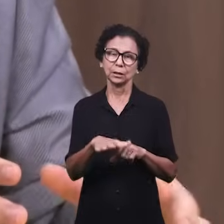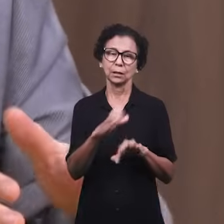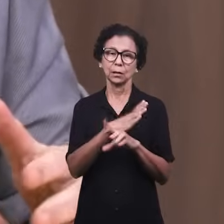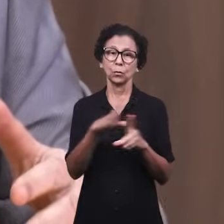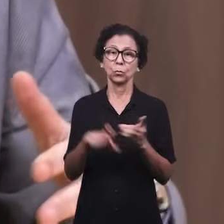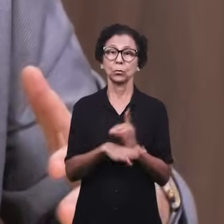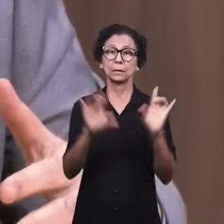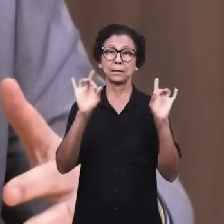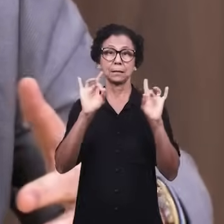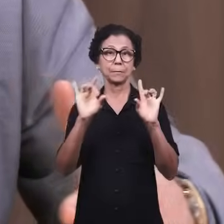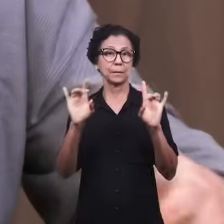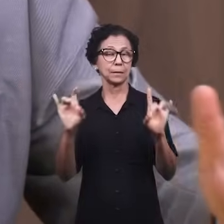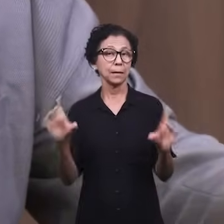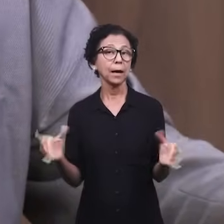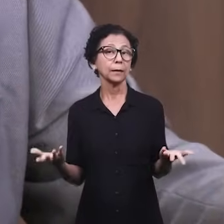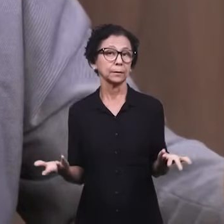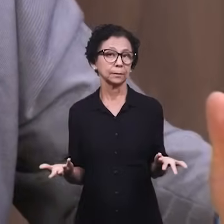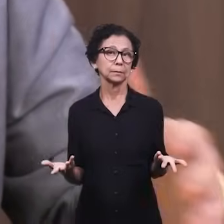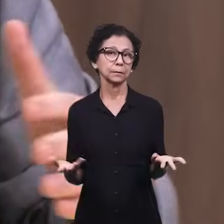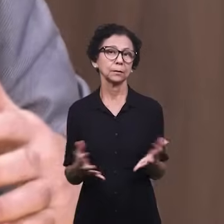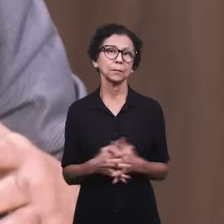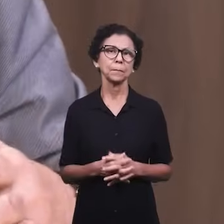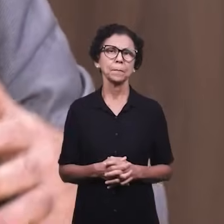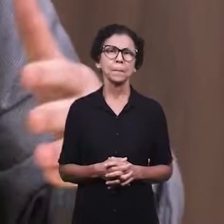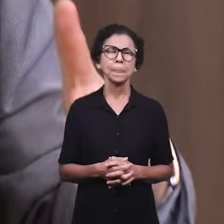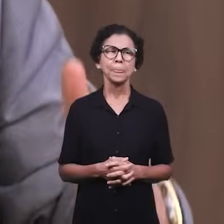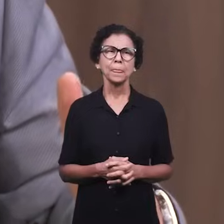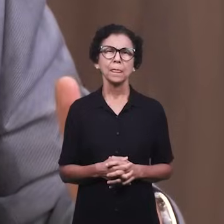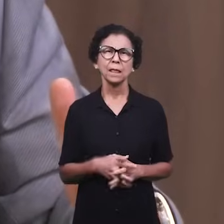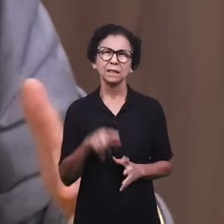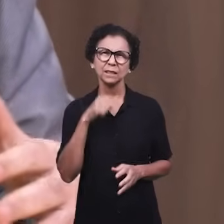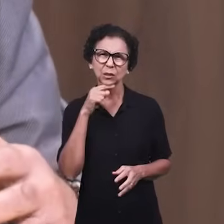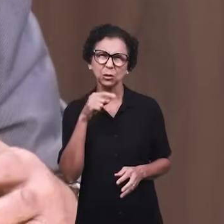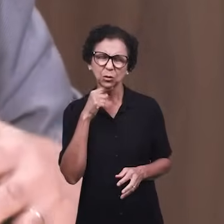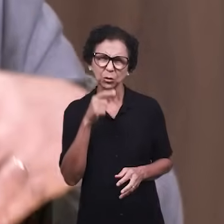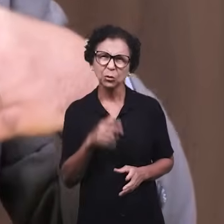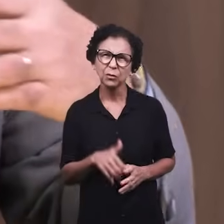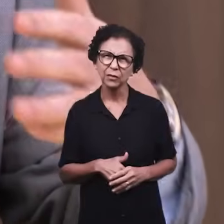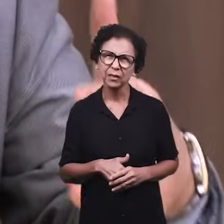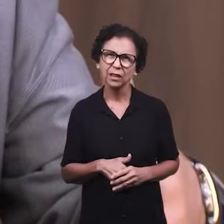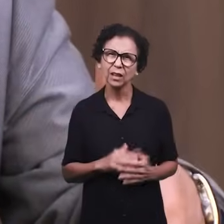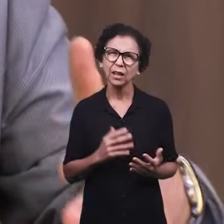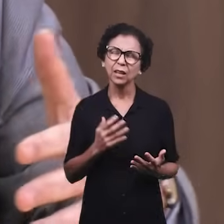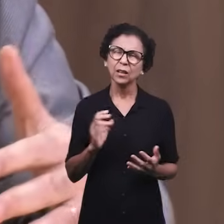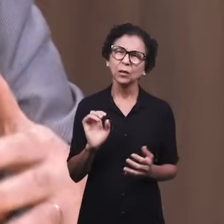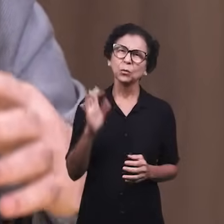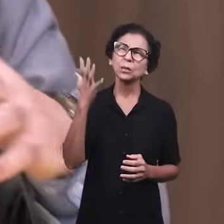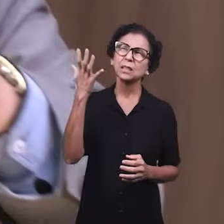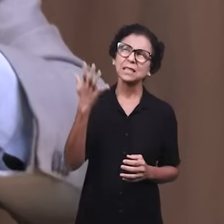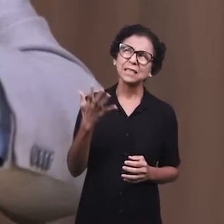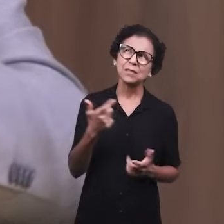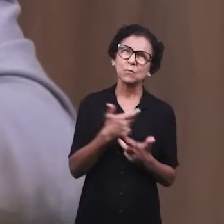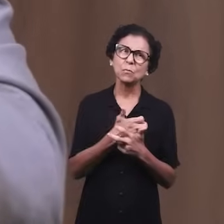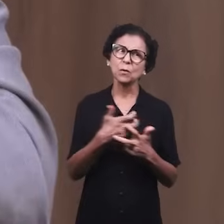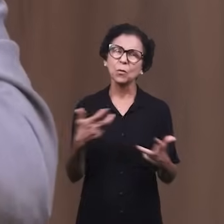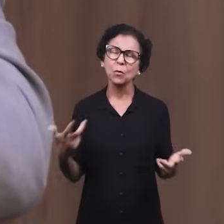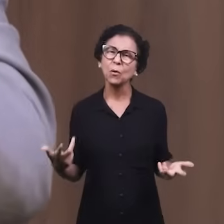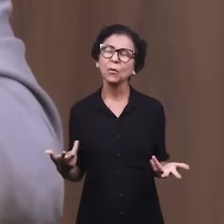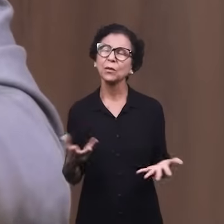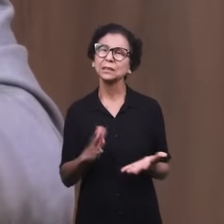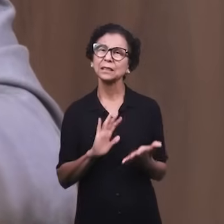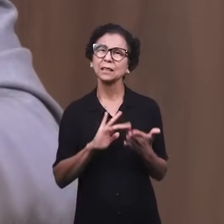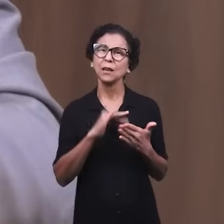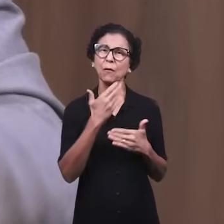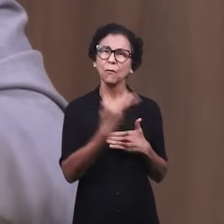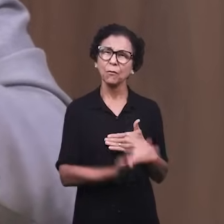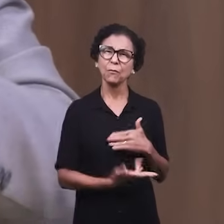especiais e para essas situações são apresentadas Você tem uma dúvida tem alguma situação que foge a essa a isso